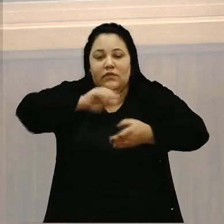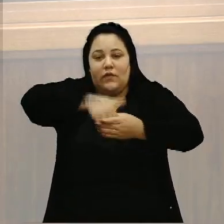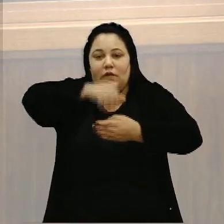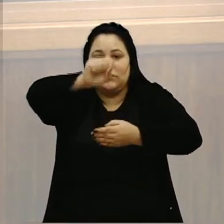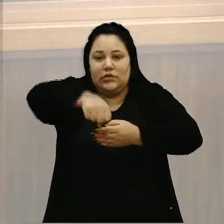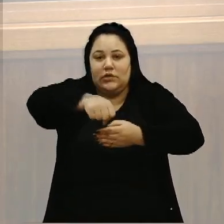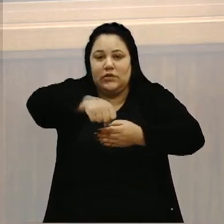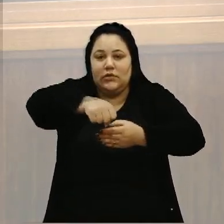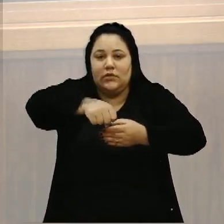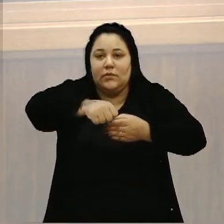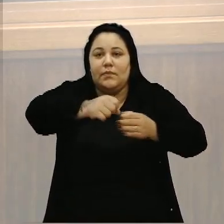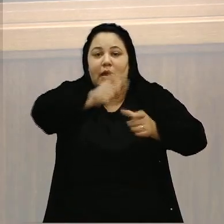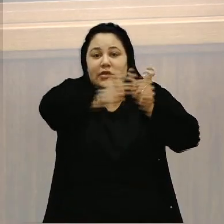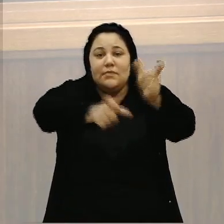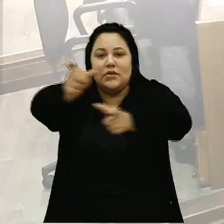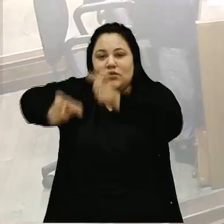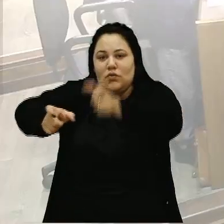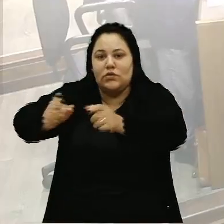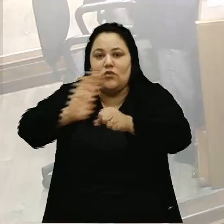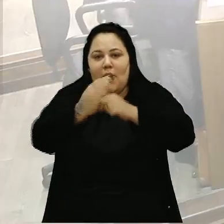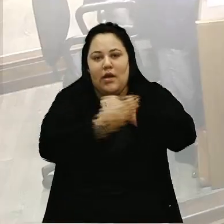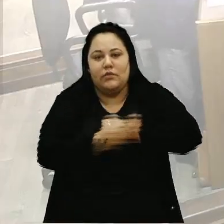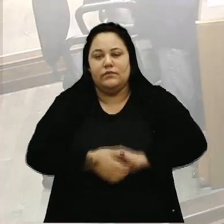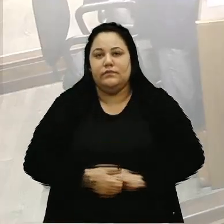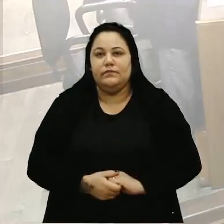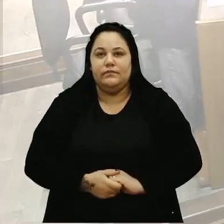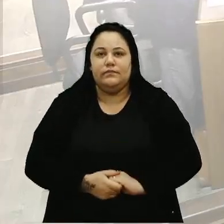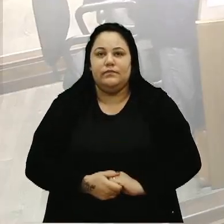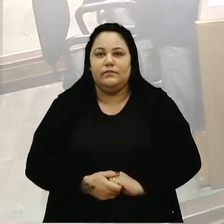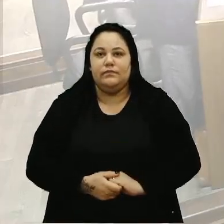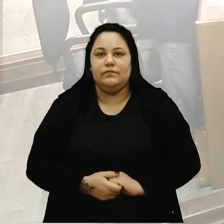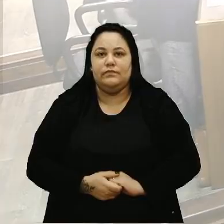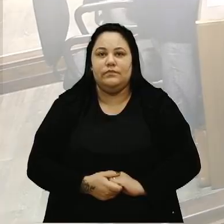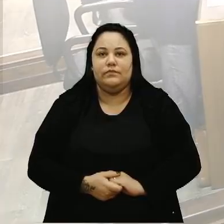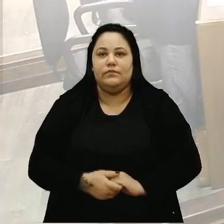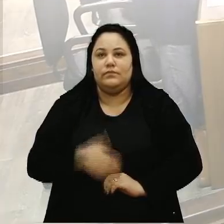pelos moradores do Planalto. Uma questão de ordem, presidente Marisol.